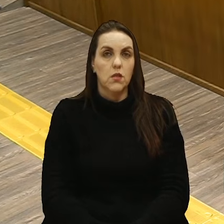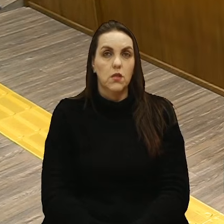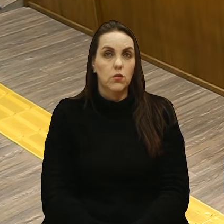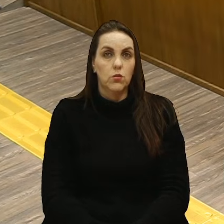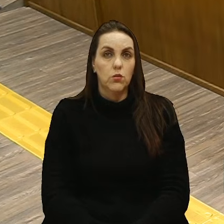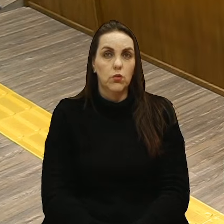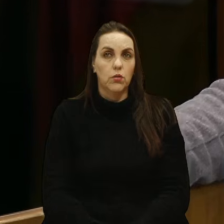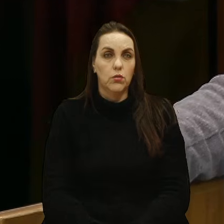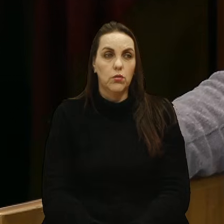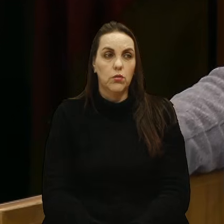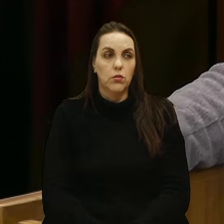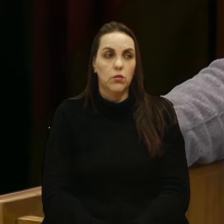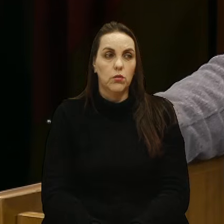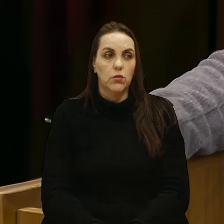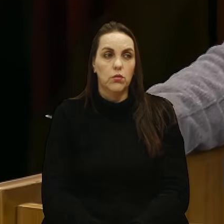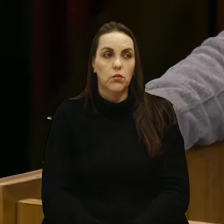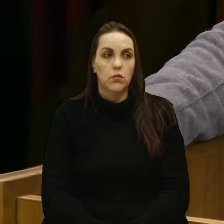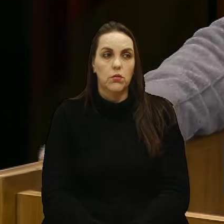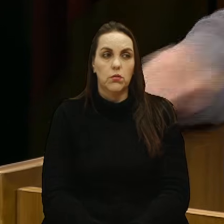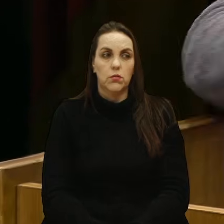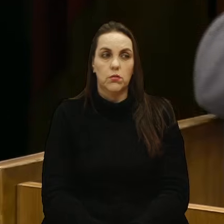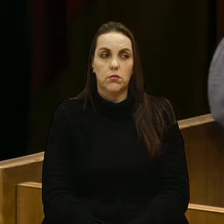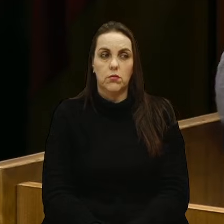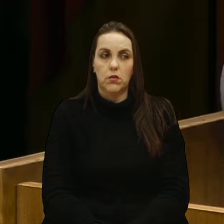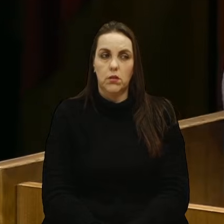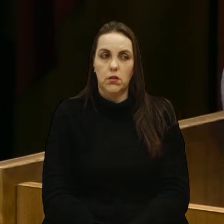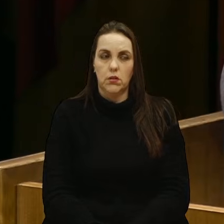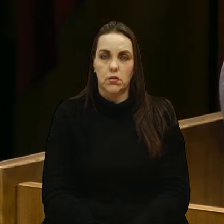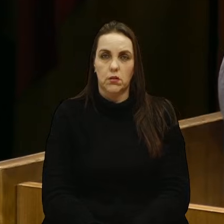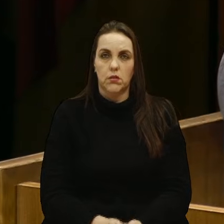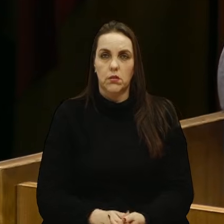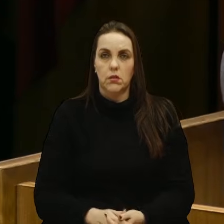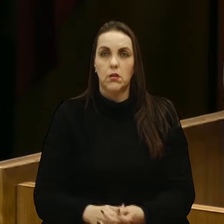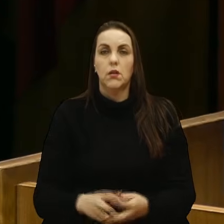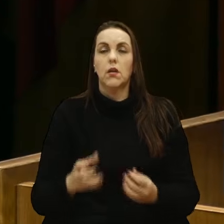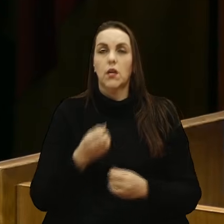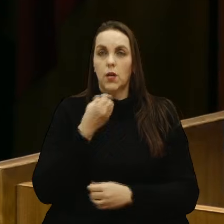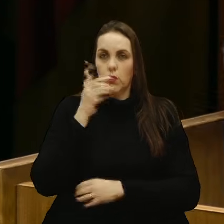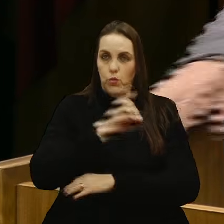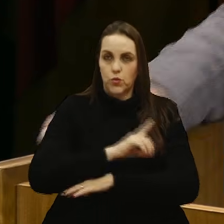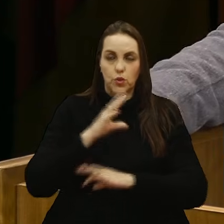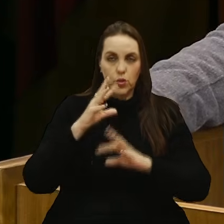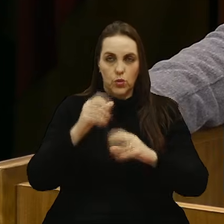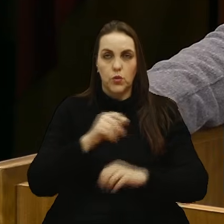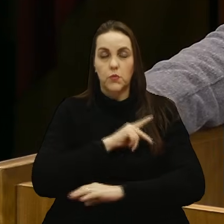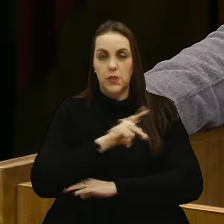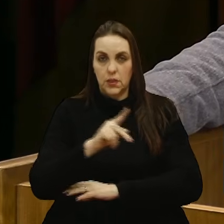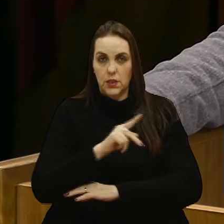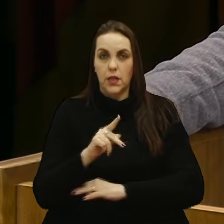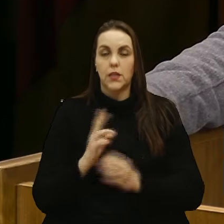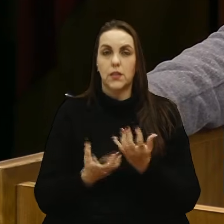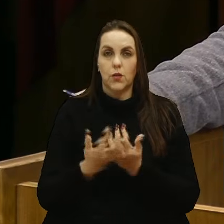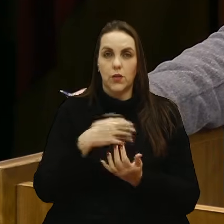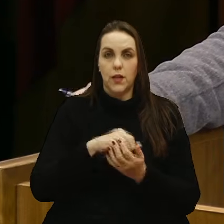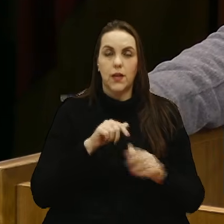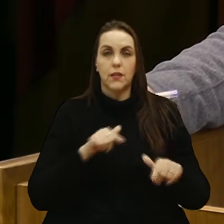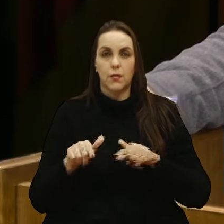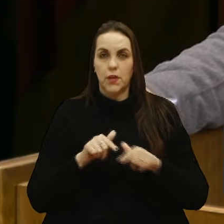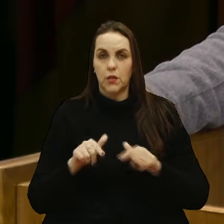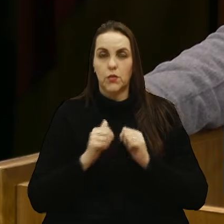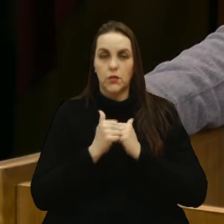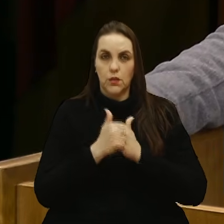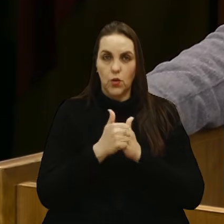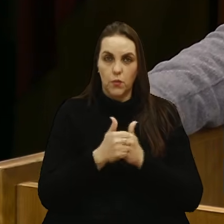Senhor presidente, nobres parlamentares, senhor presidente da Codeca, trabalhadores que nos acompanham